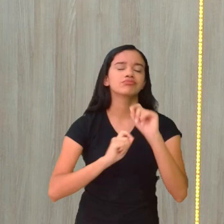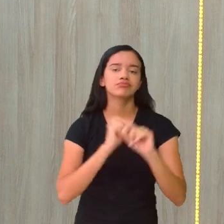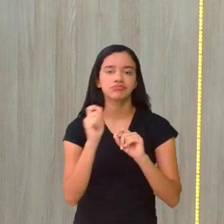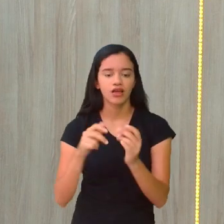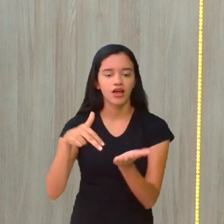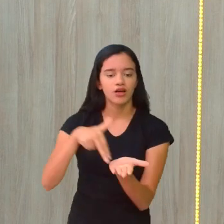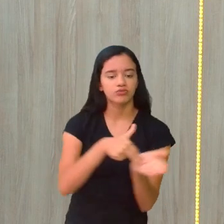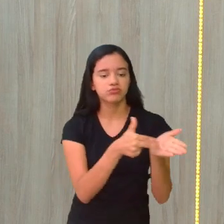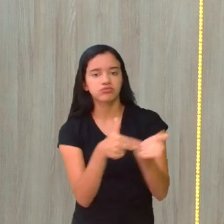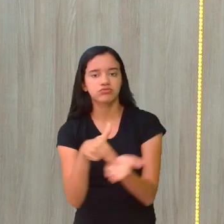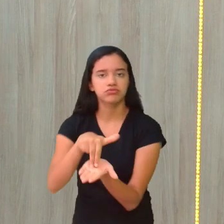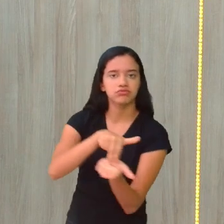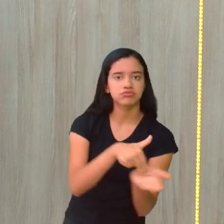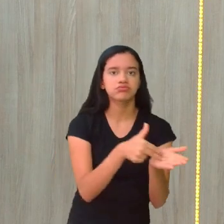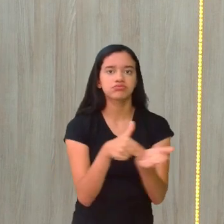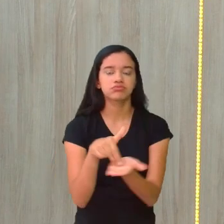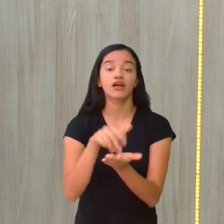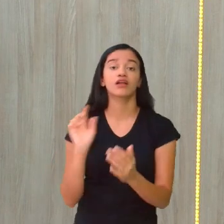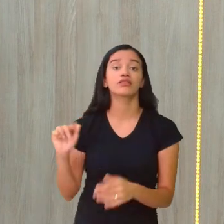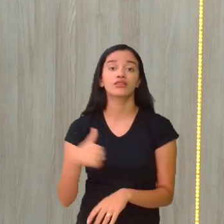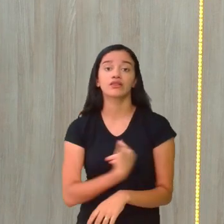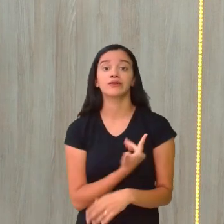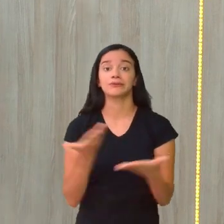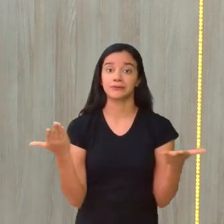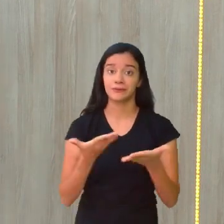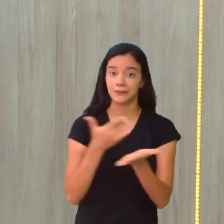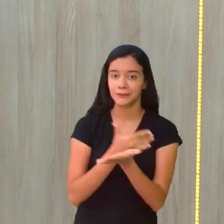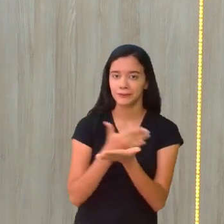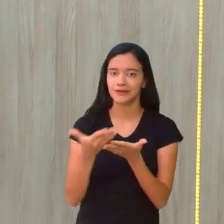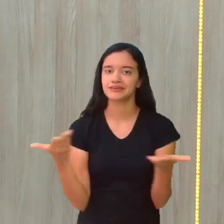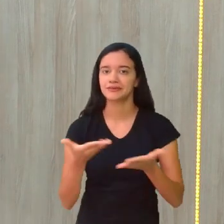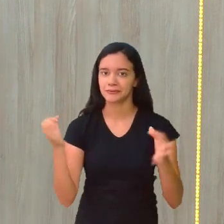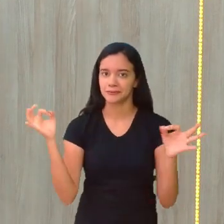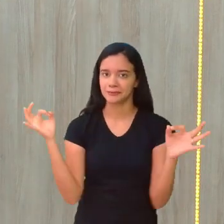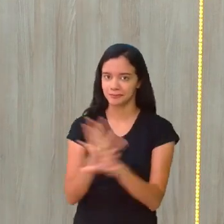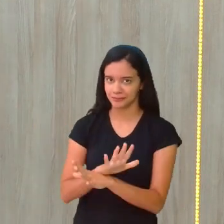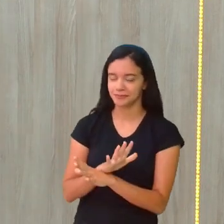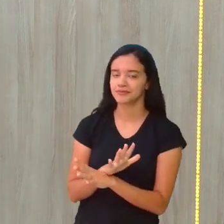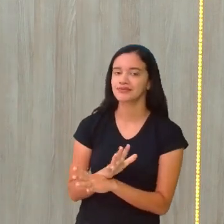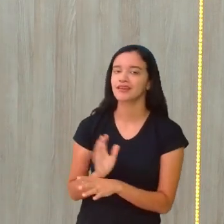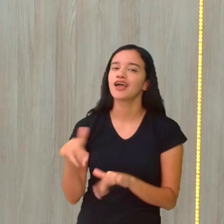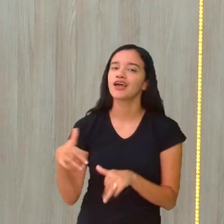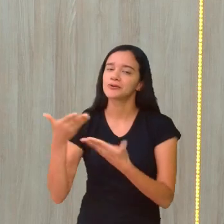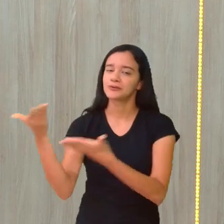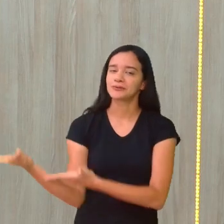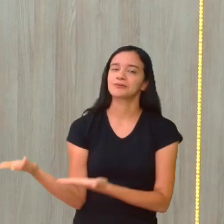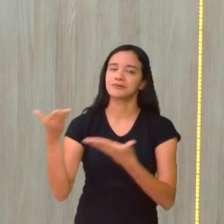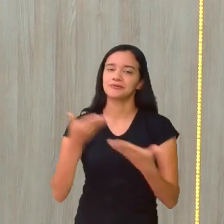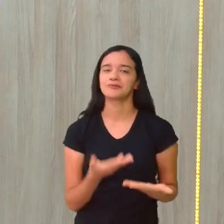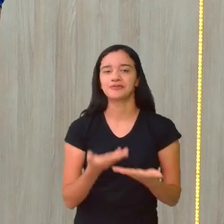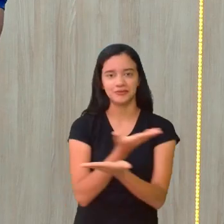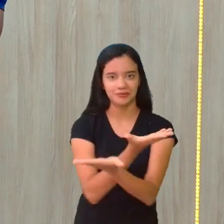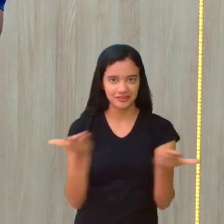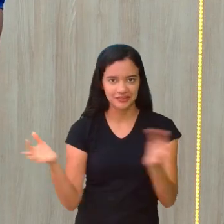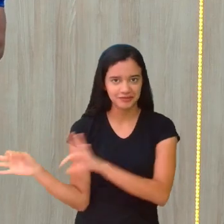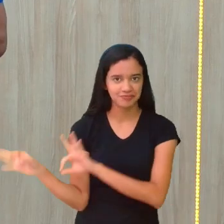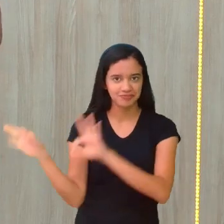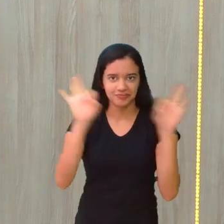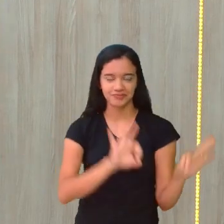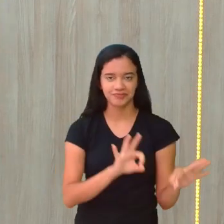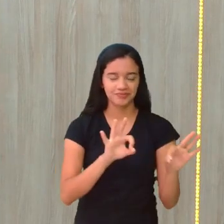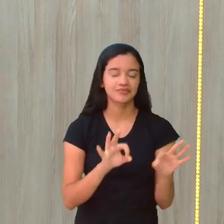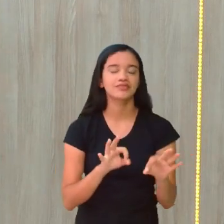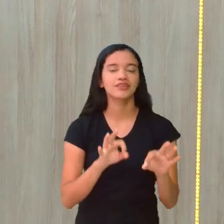disse, essa aula tem 2 partes, então a gente começa agora e vai terminar na próxima aula. Então já estou convidando você que está aí nos assistindo